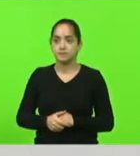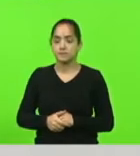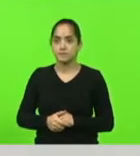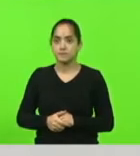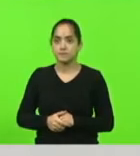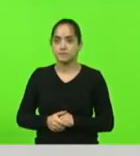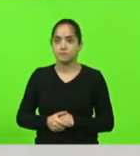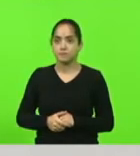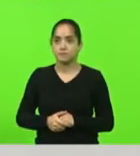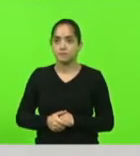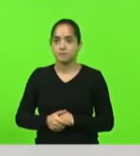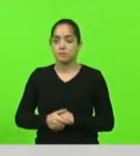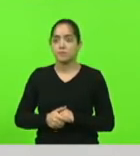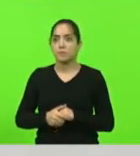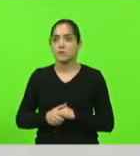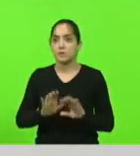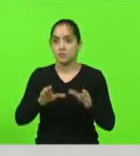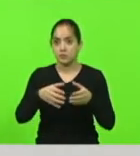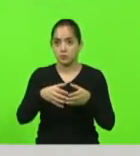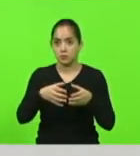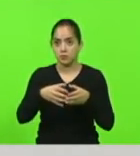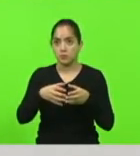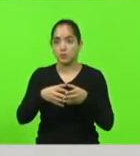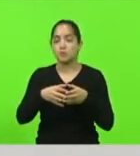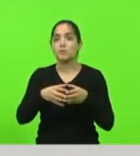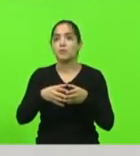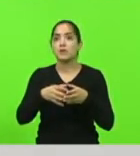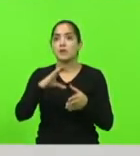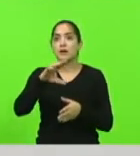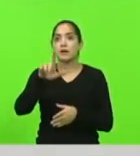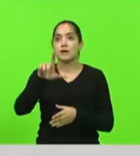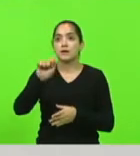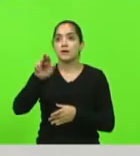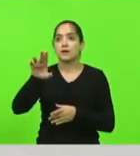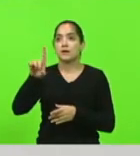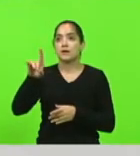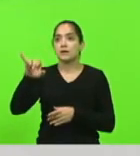da agente da Guarda Municipal de Florianópolis, Cláudia Aurina Corrêa.